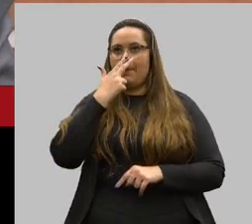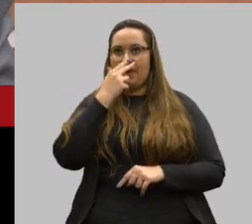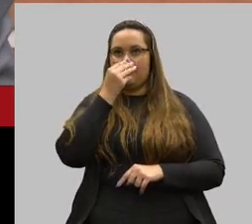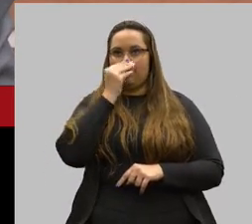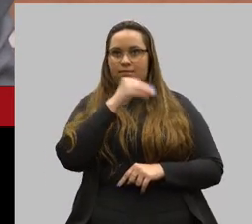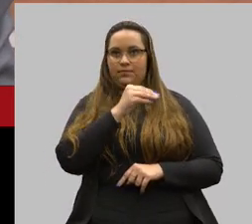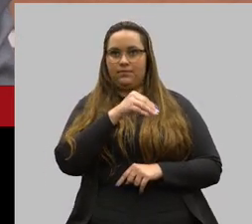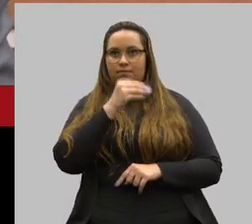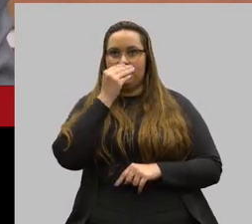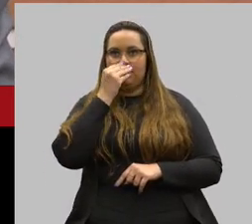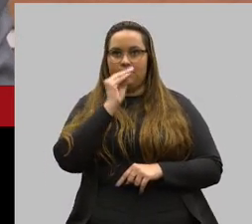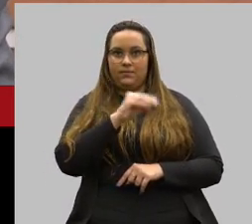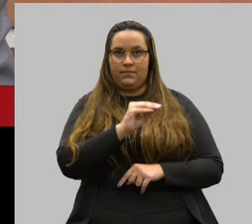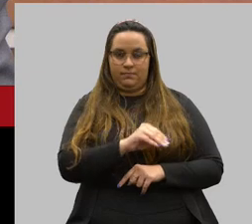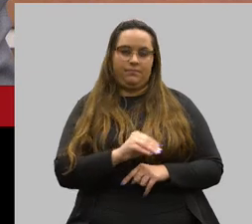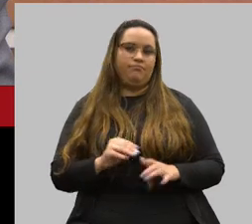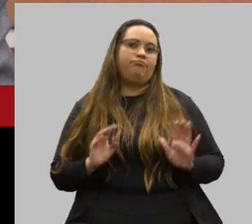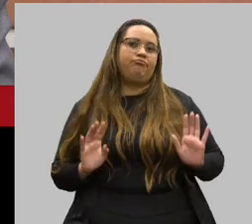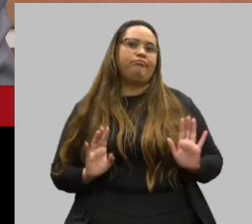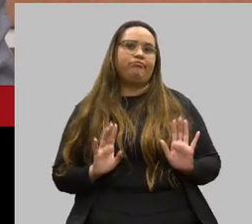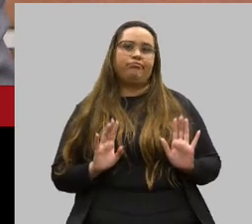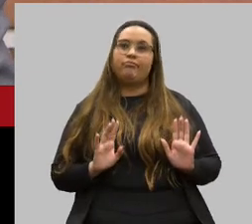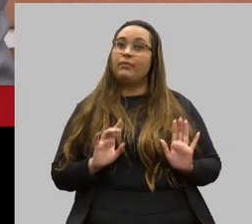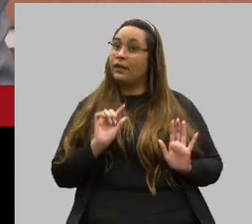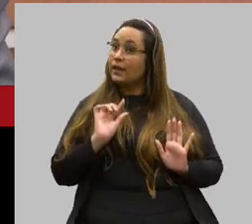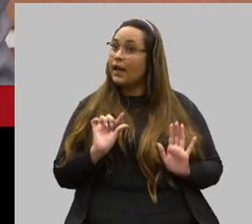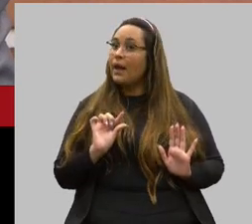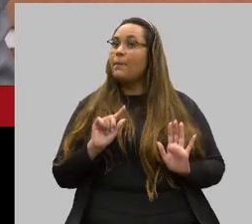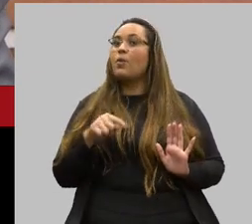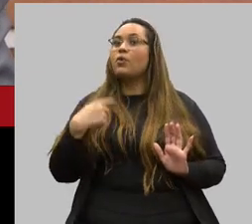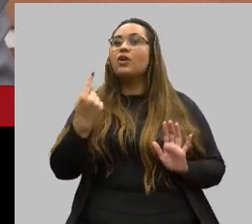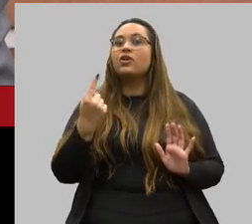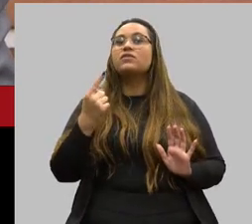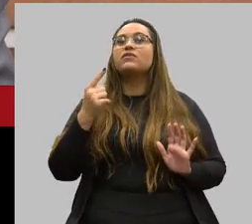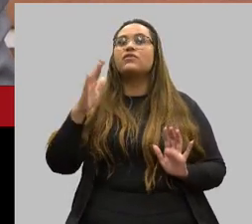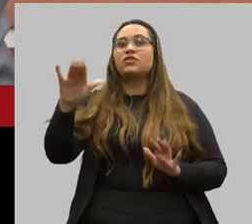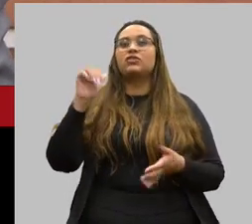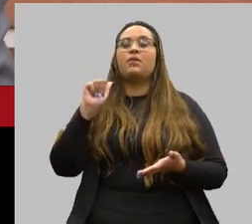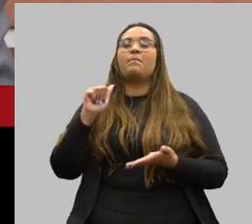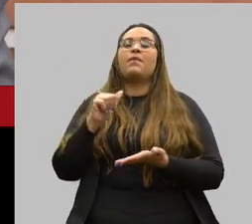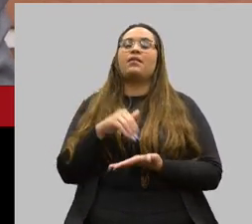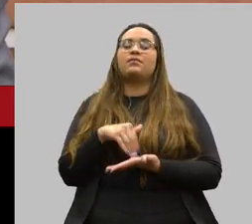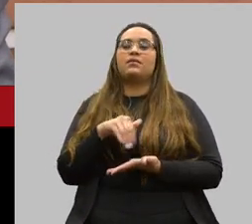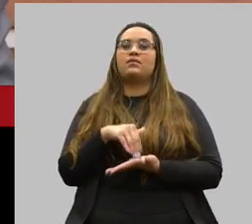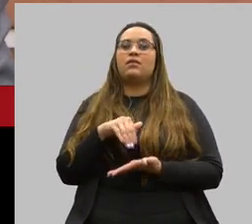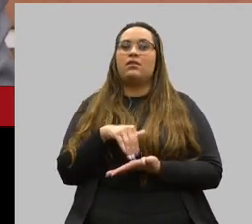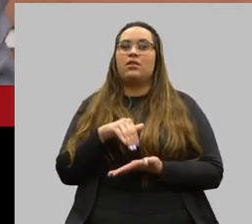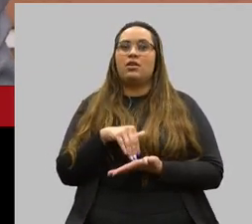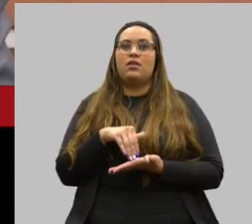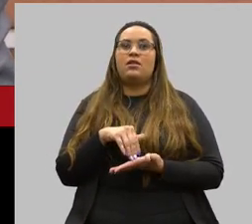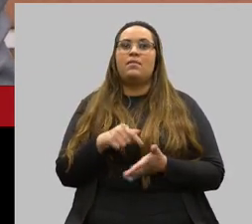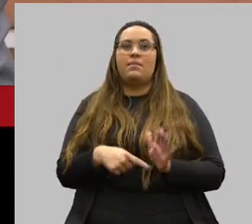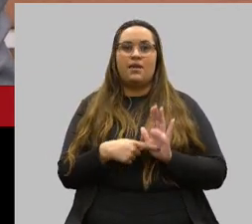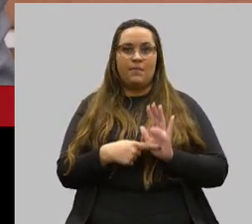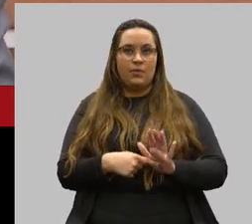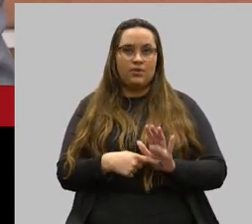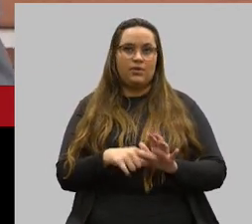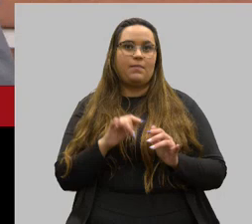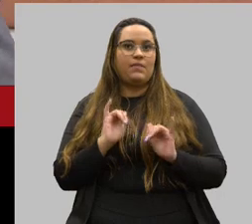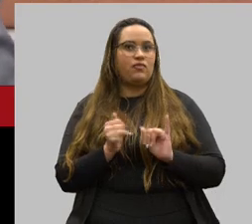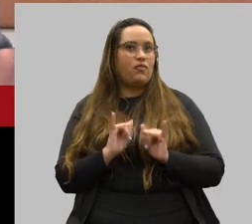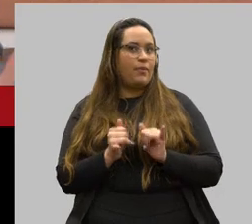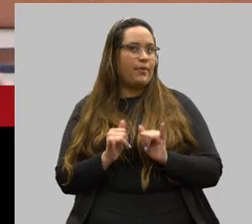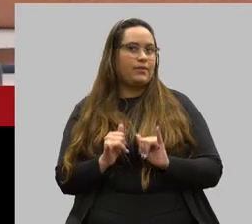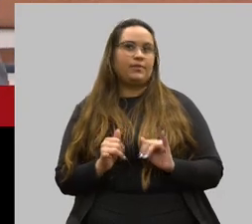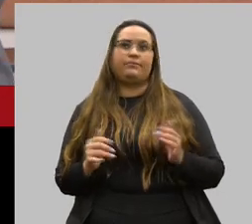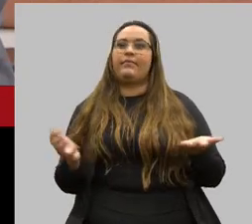a pouco nós vamos convocar a secretária de planejamento e gestão para trazer aqui as informações agora já